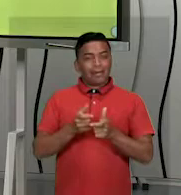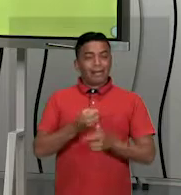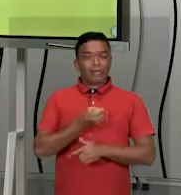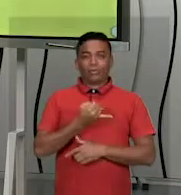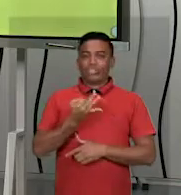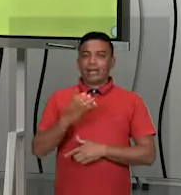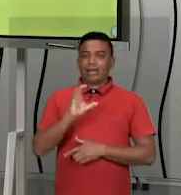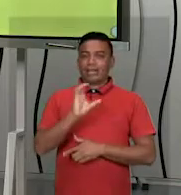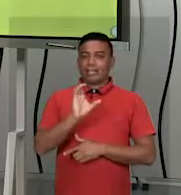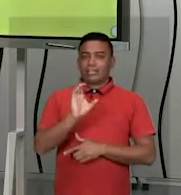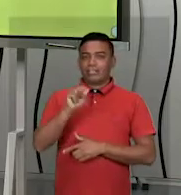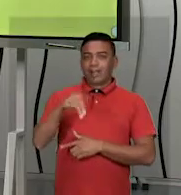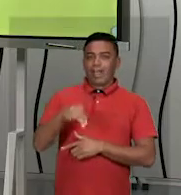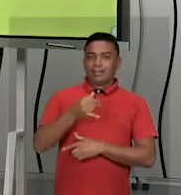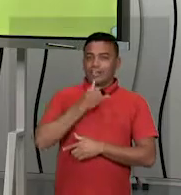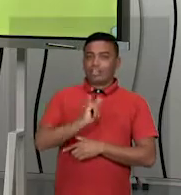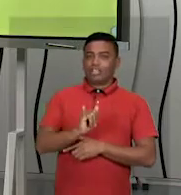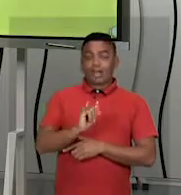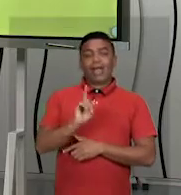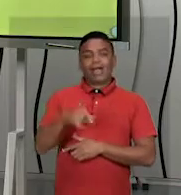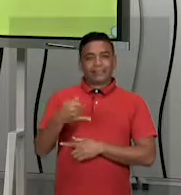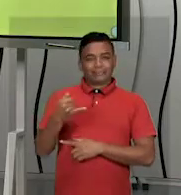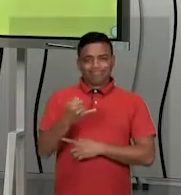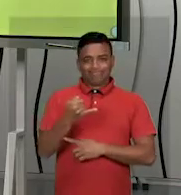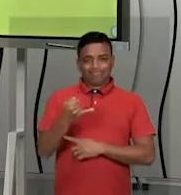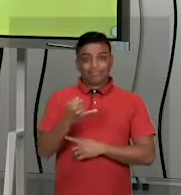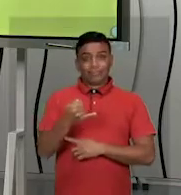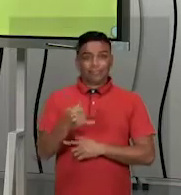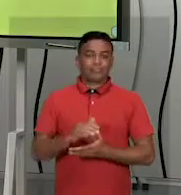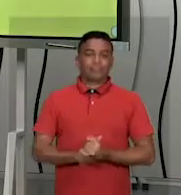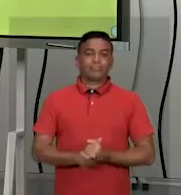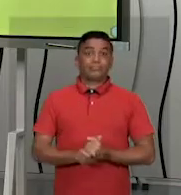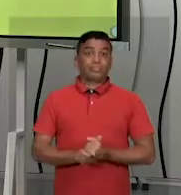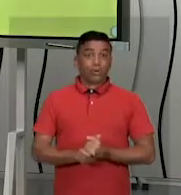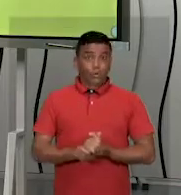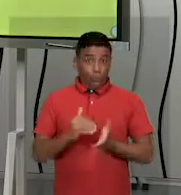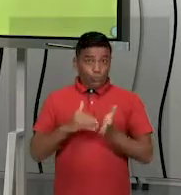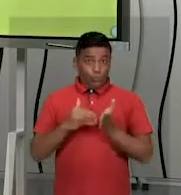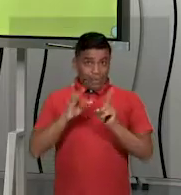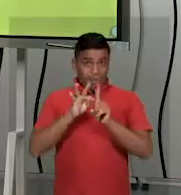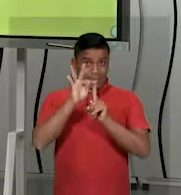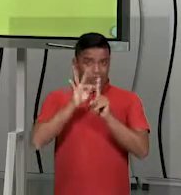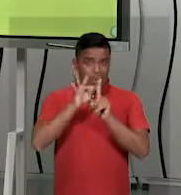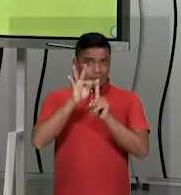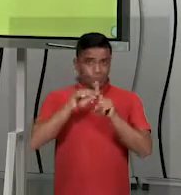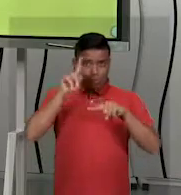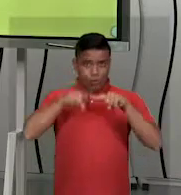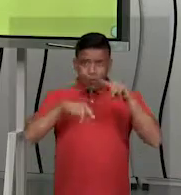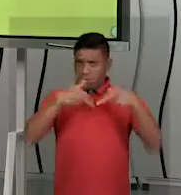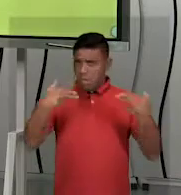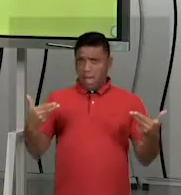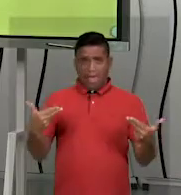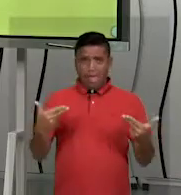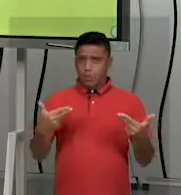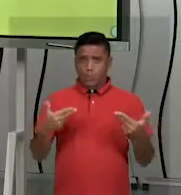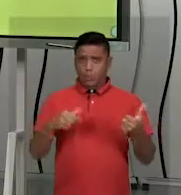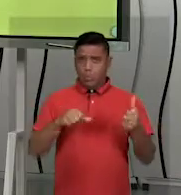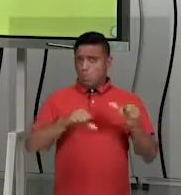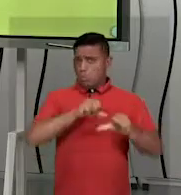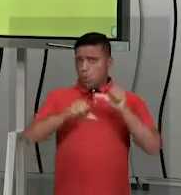energia cinética, vai ser negativo. E por último, quando a temperatura daquele objeto não for